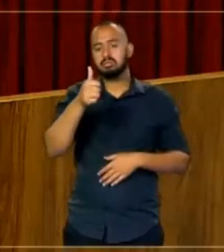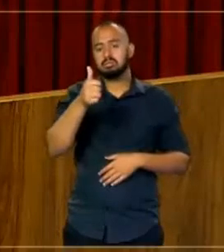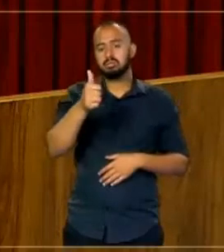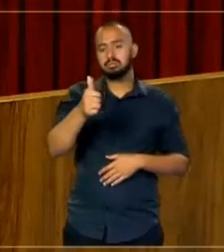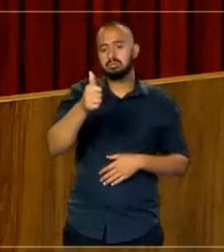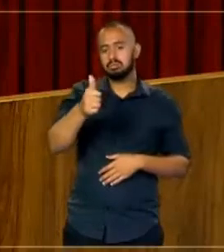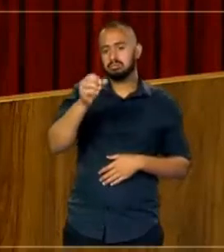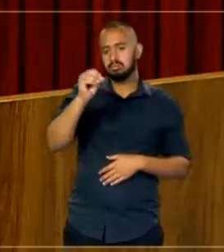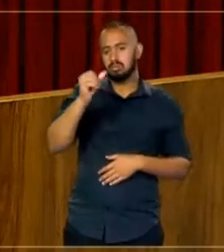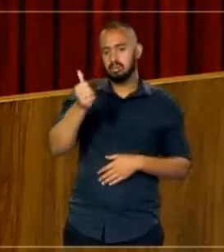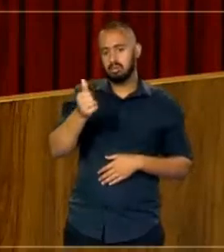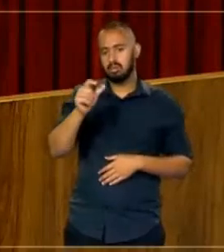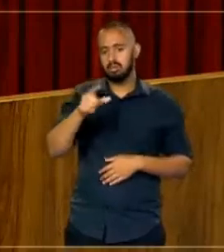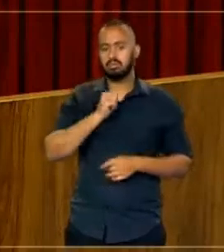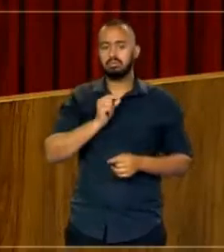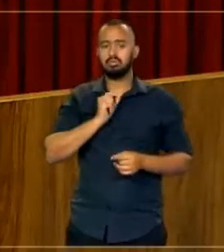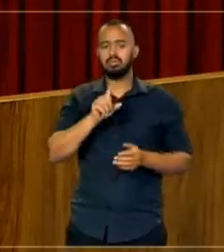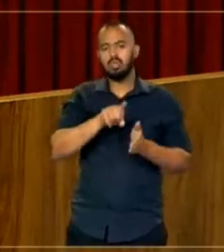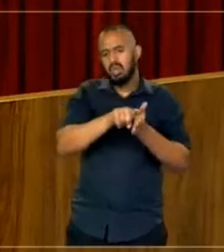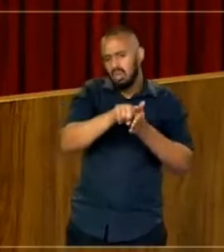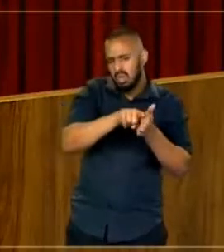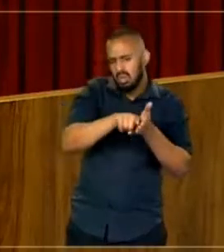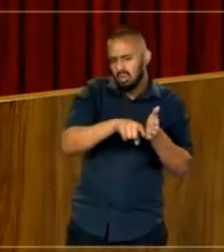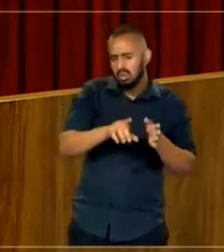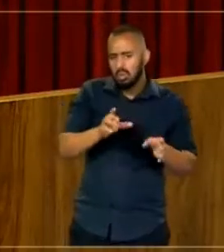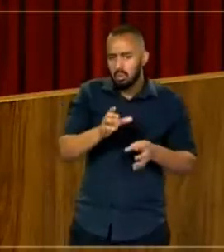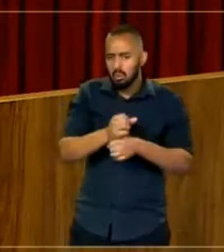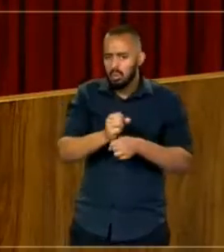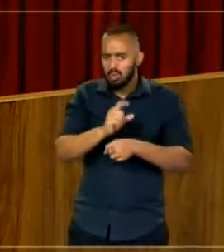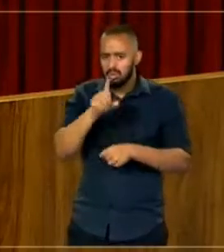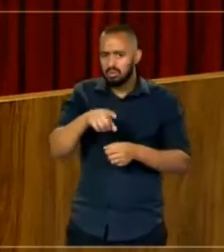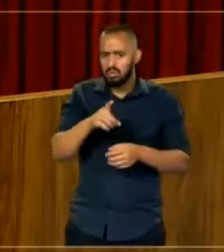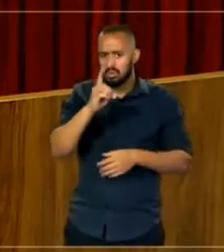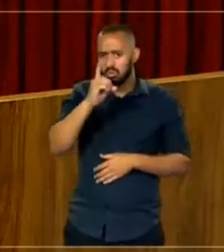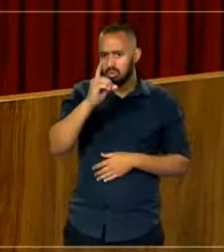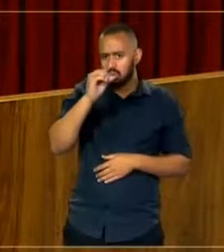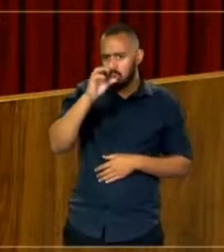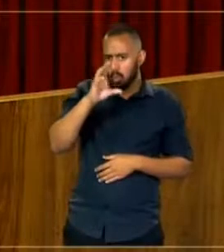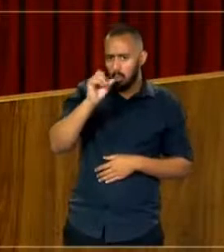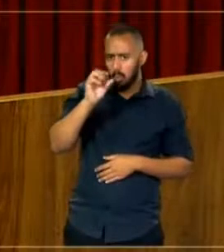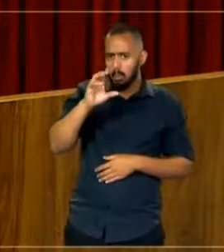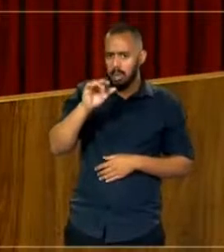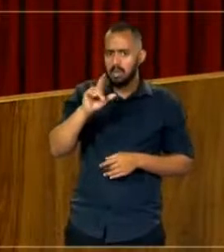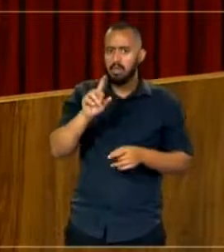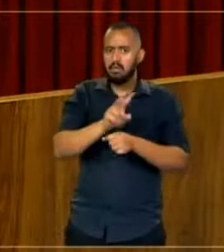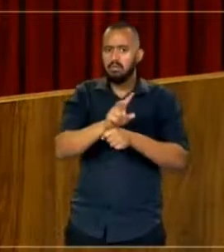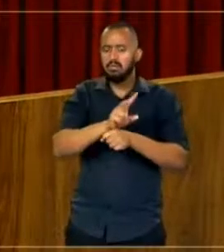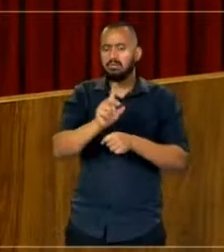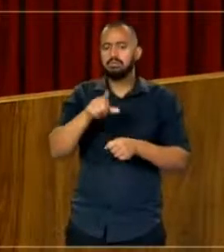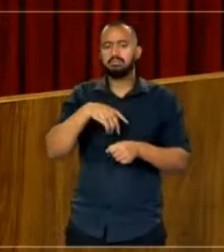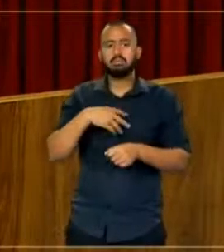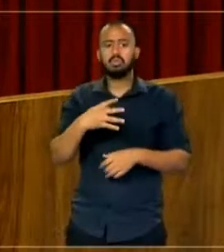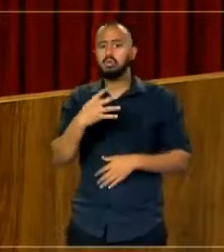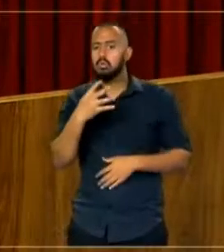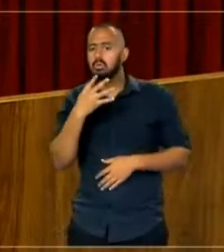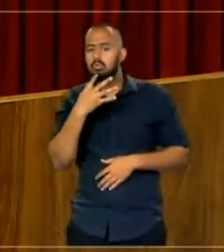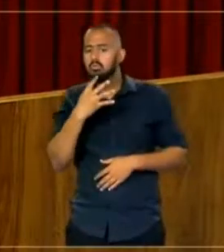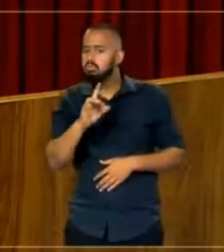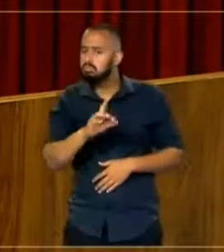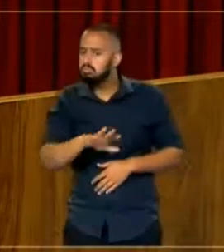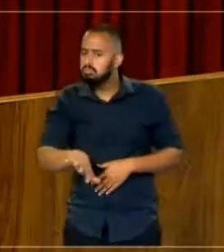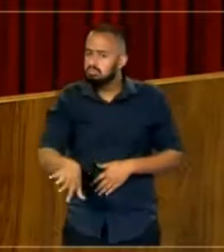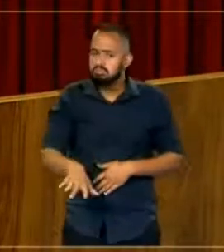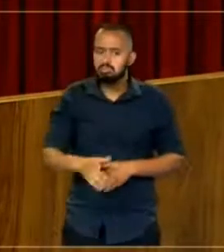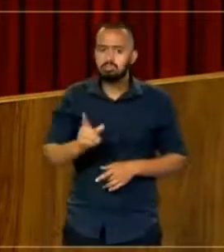limitada análise, conclui com a suposição de que o documentário, cujo conteúdo se desconhece, como bem destacado há pouco